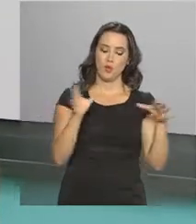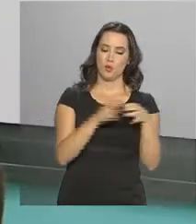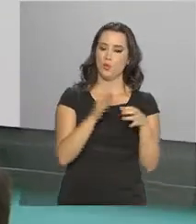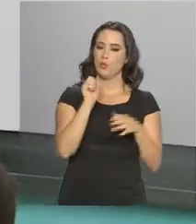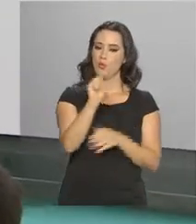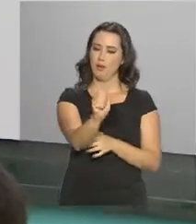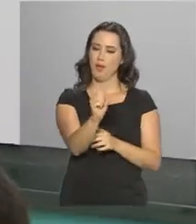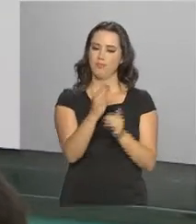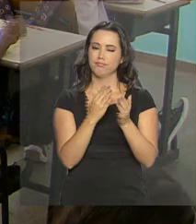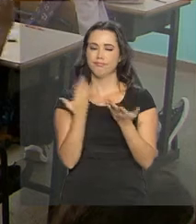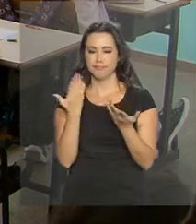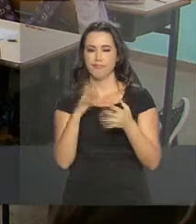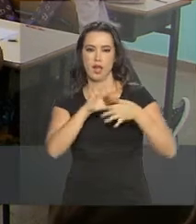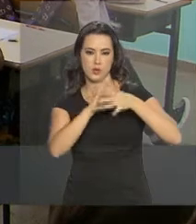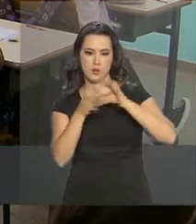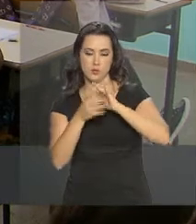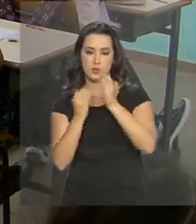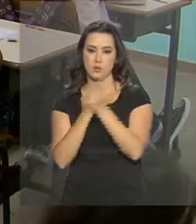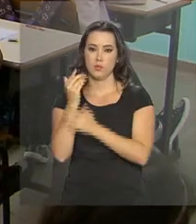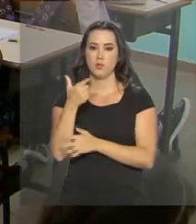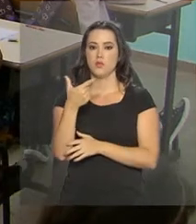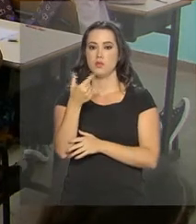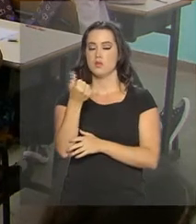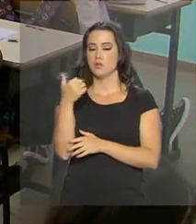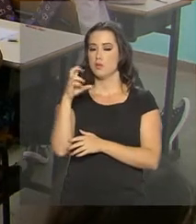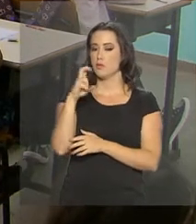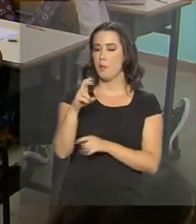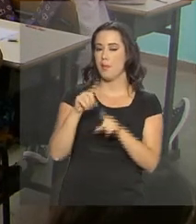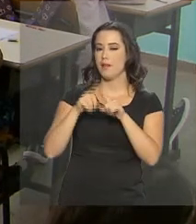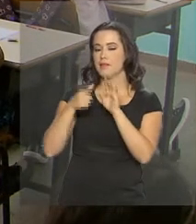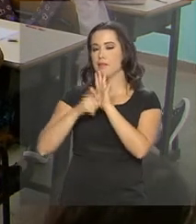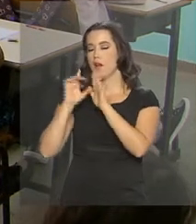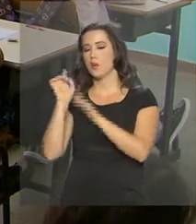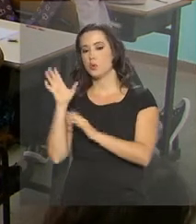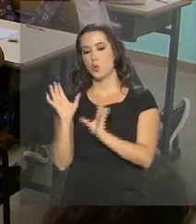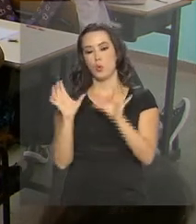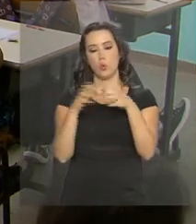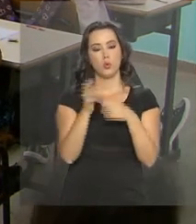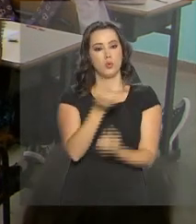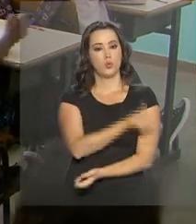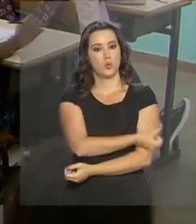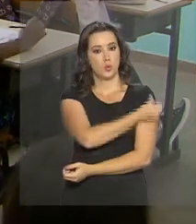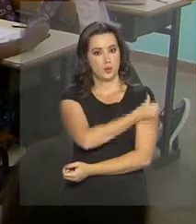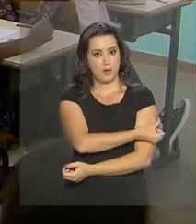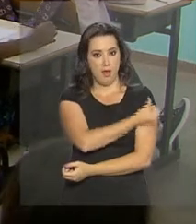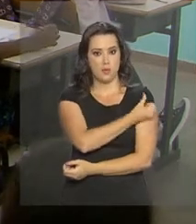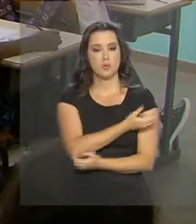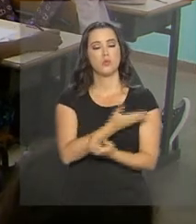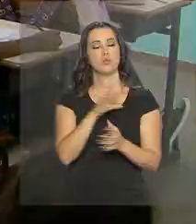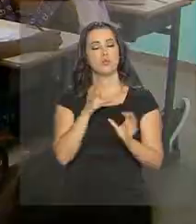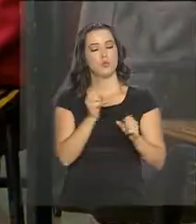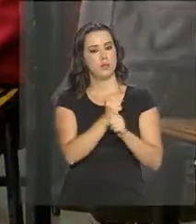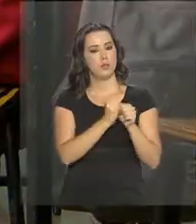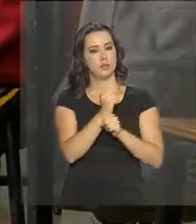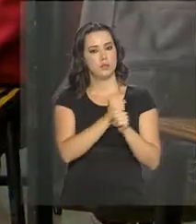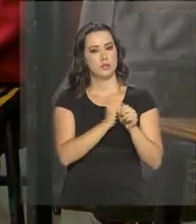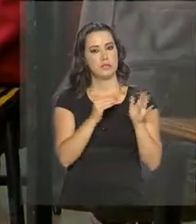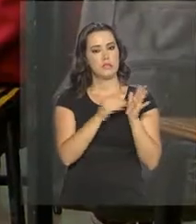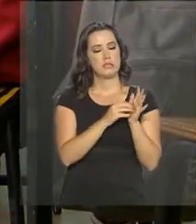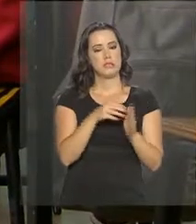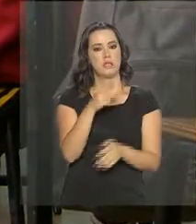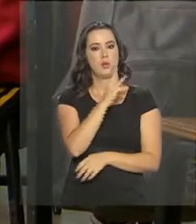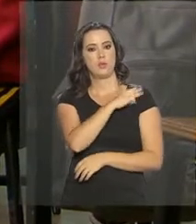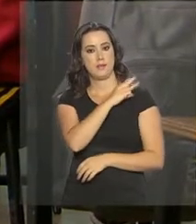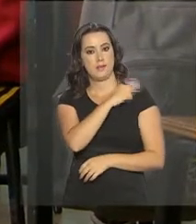desde 2005 mas até então só participavam estudantes do 6º ano do ensino fundamental até o